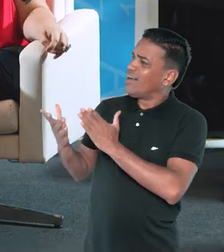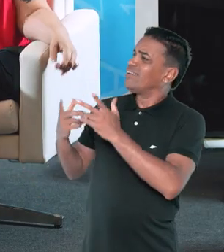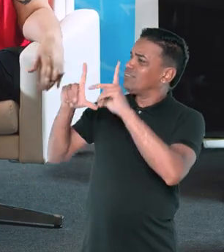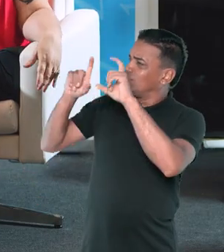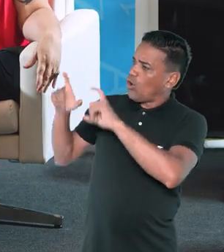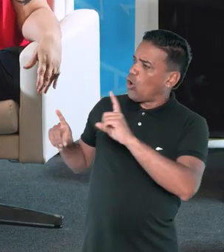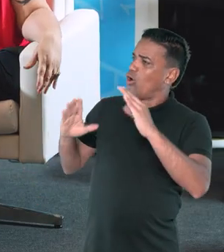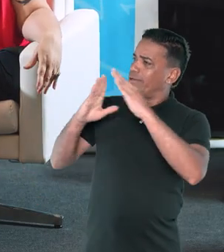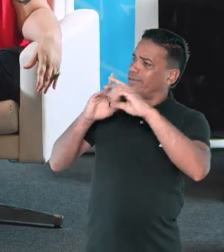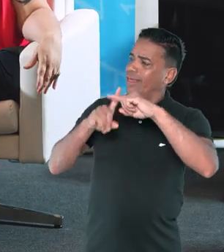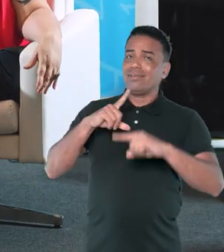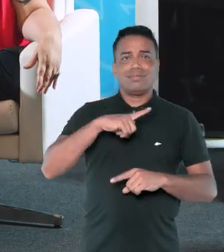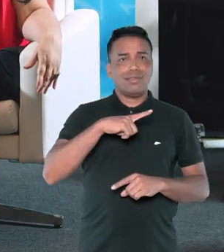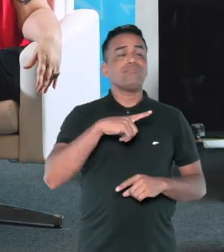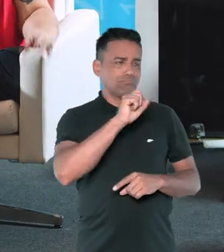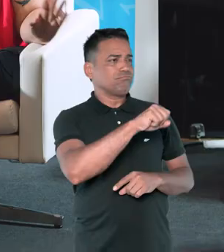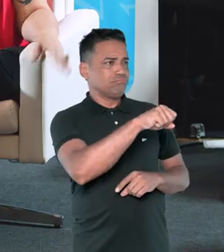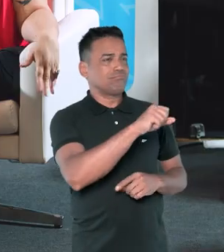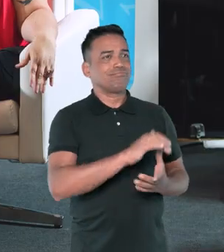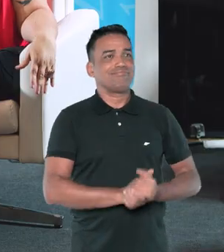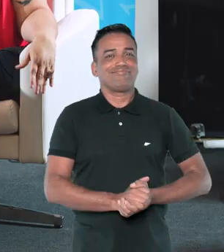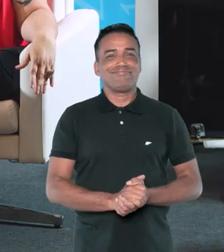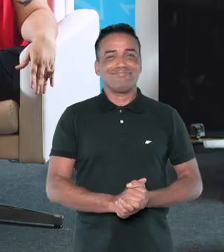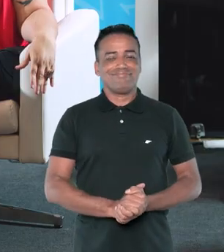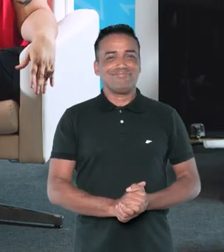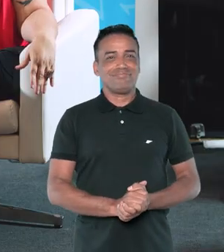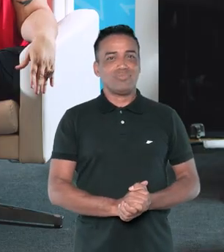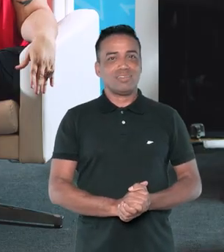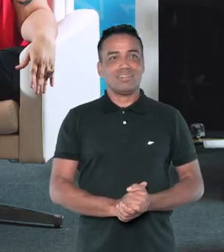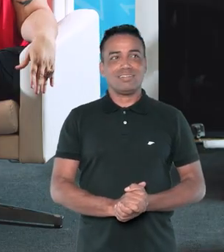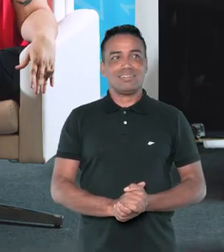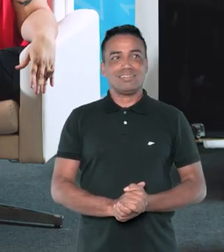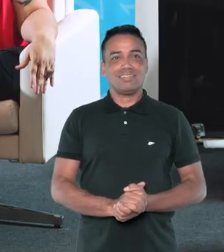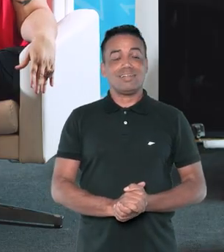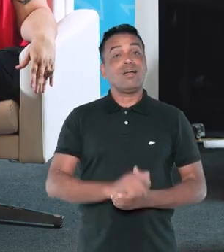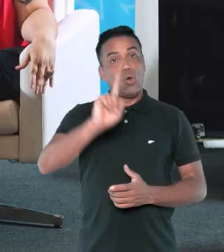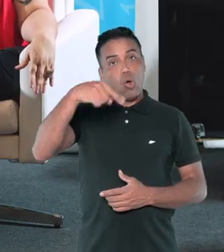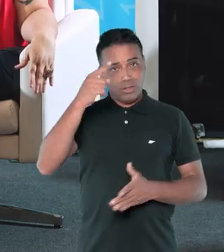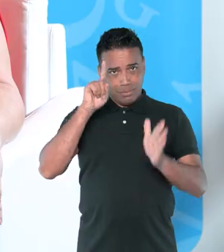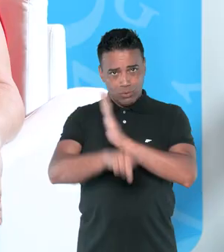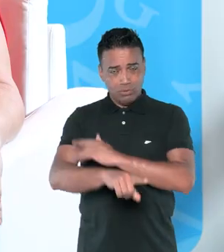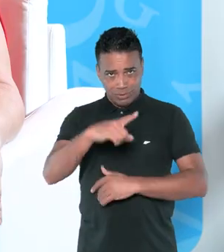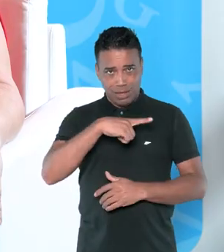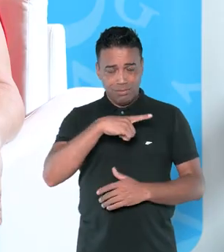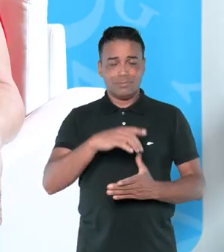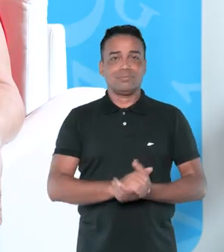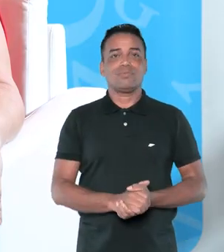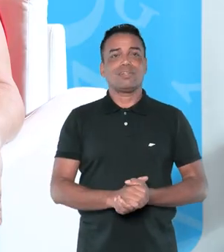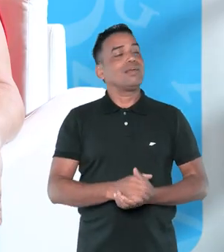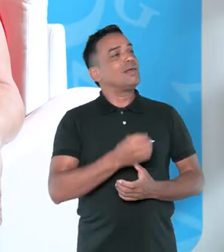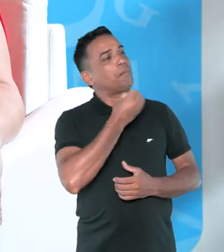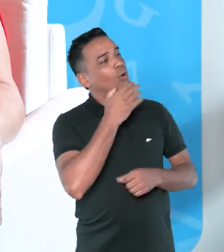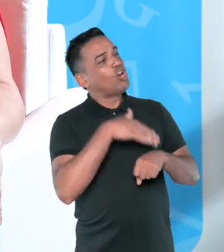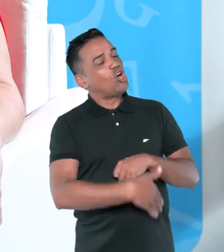Tem. Desculpei. Agora ele... Eu já tenho. Próxima pergunta. Boa